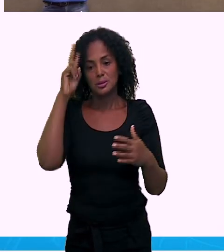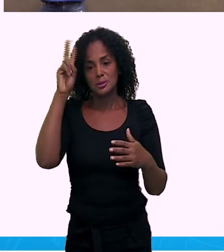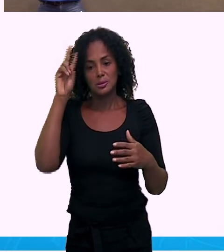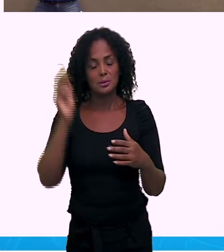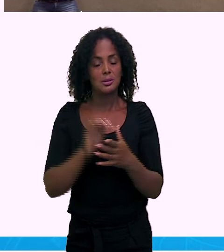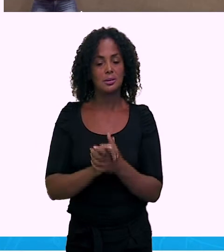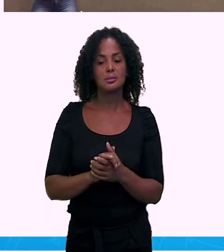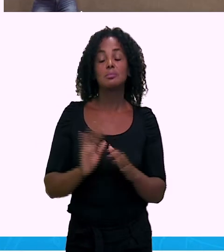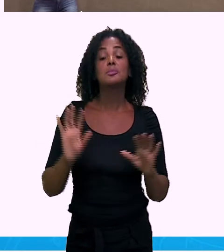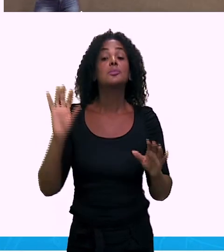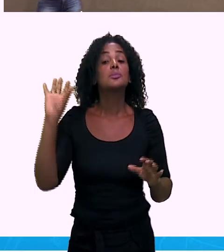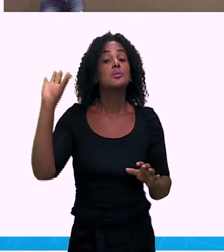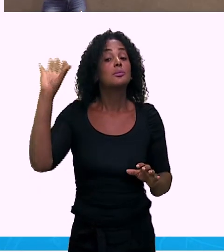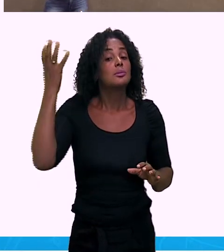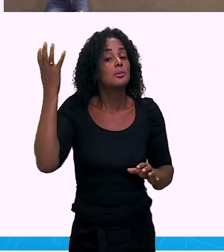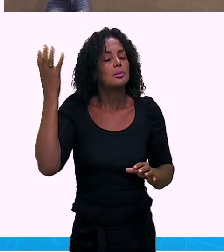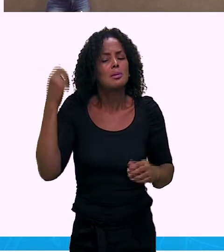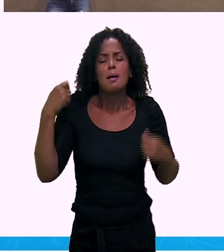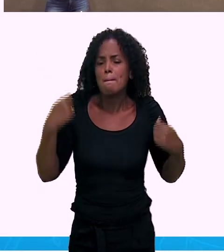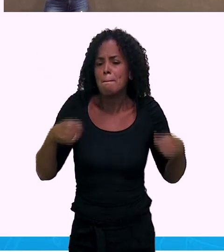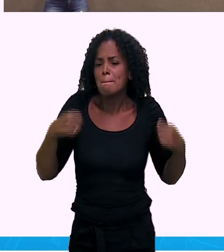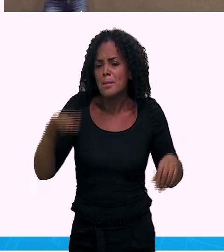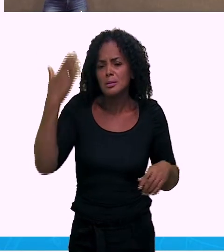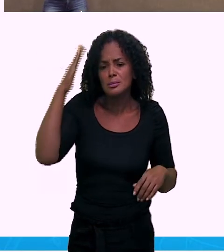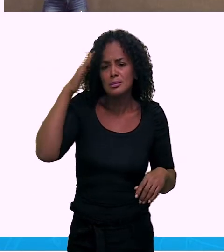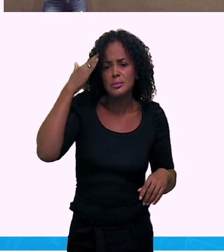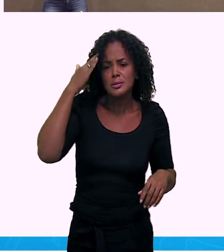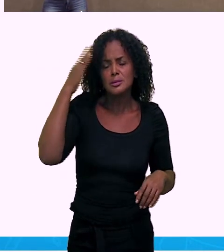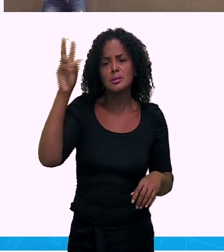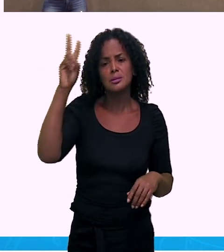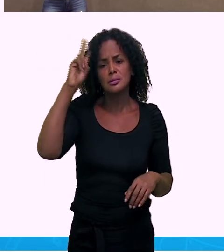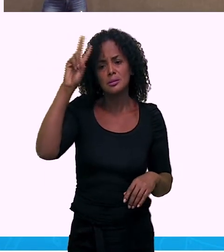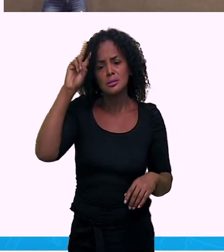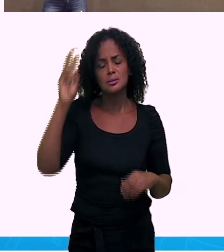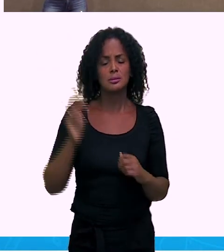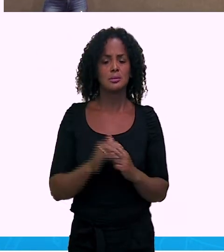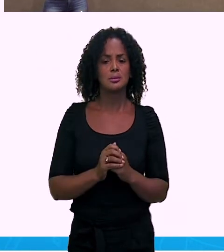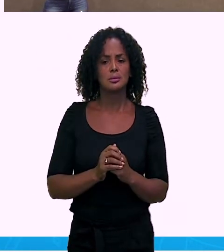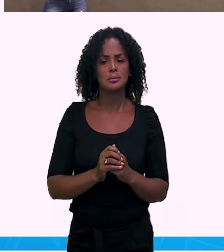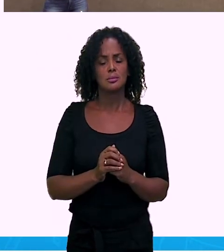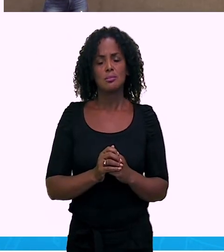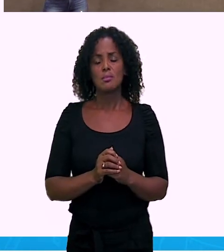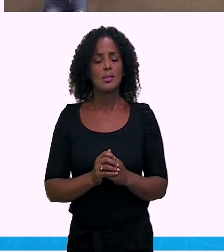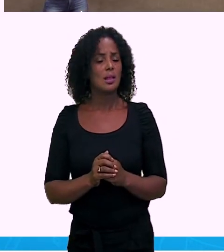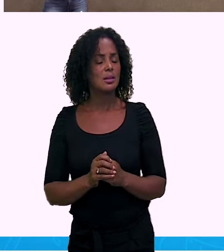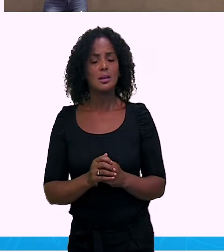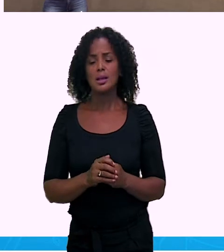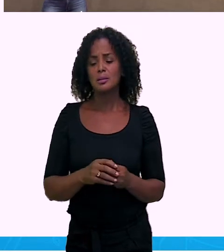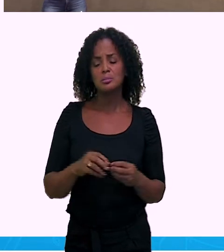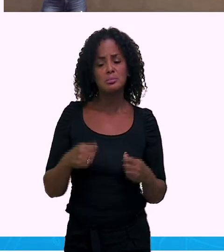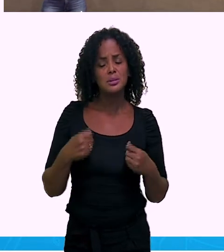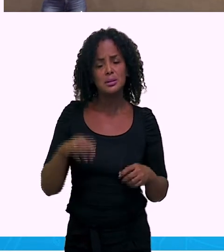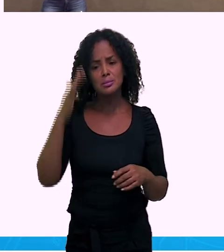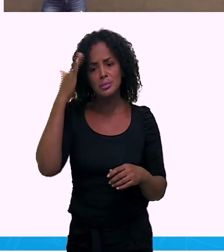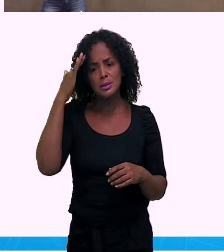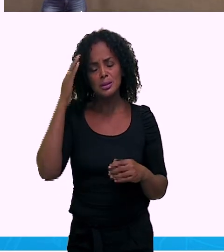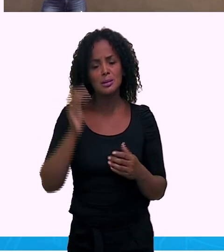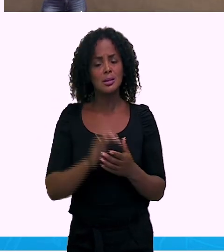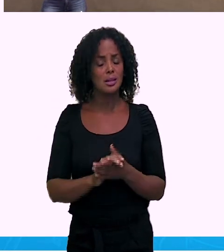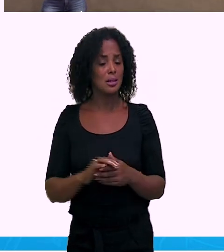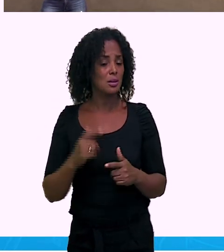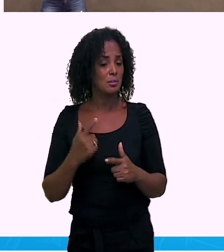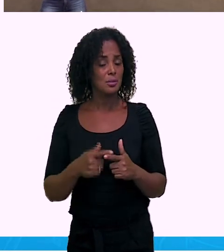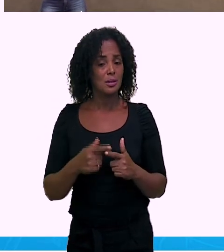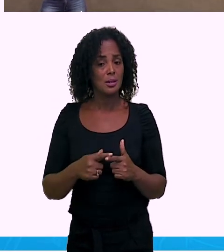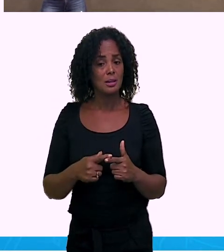que acontece? É preciso entender essa história, ela faz parte da nossa forma de vida, de